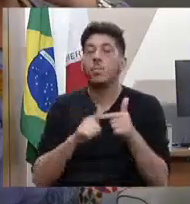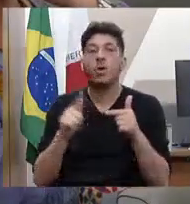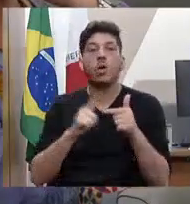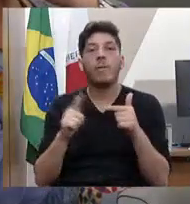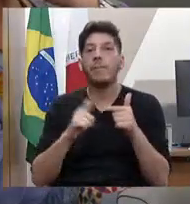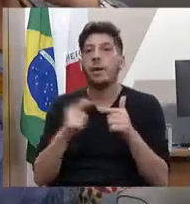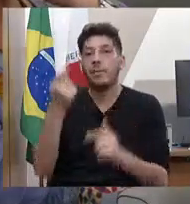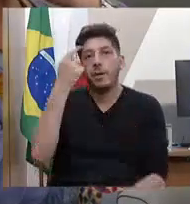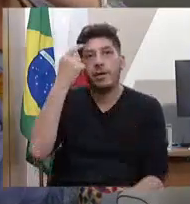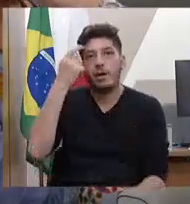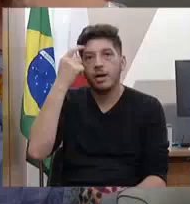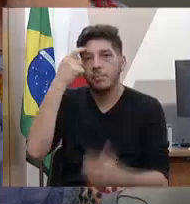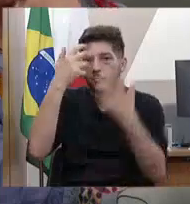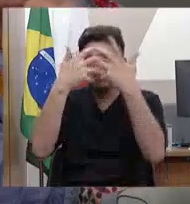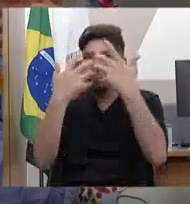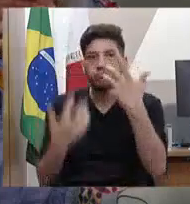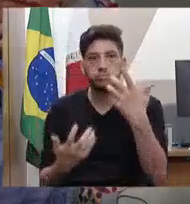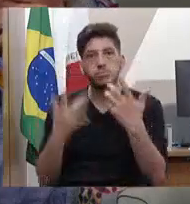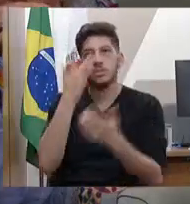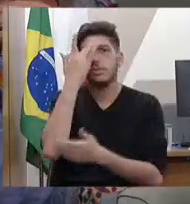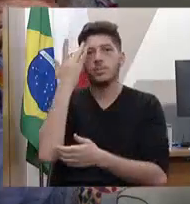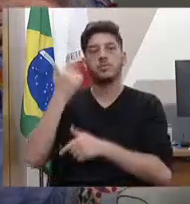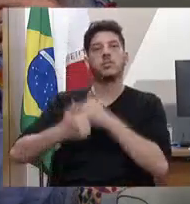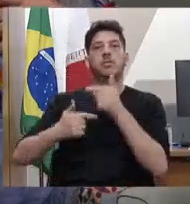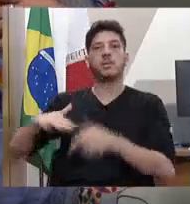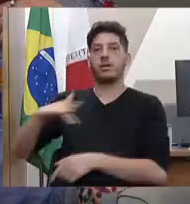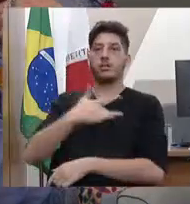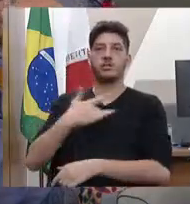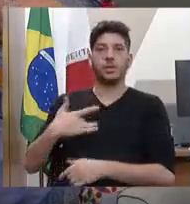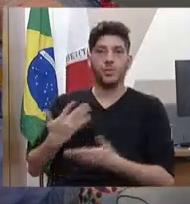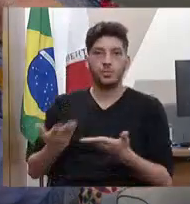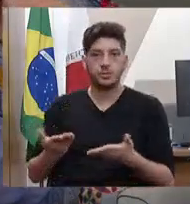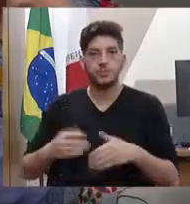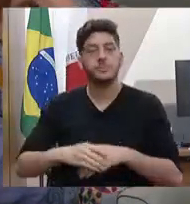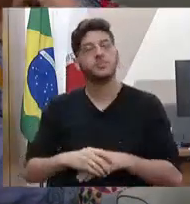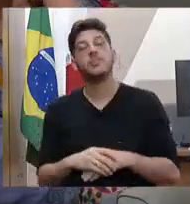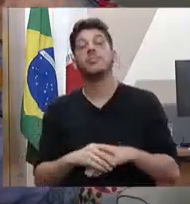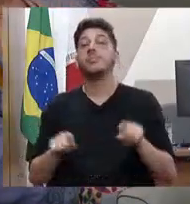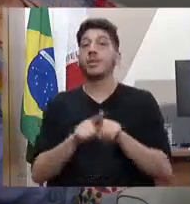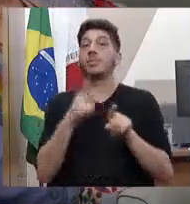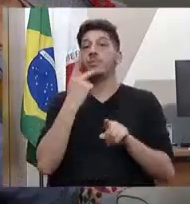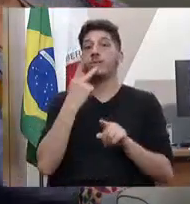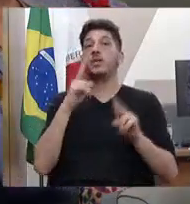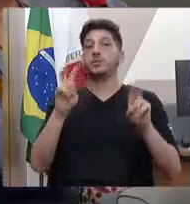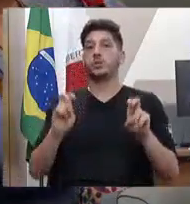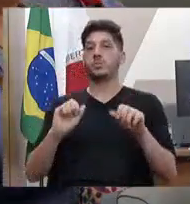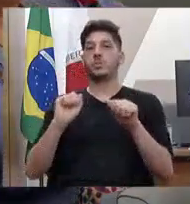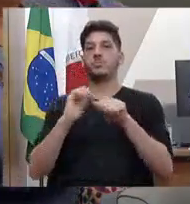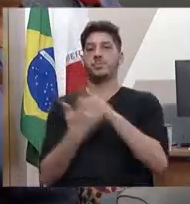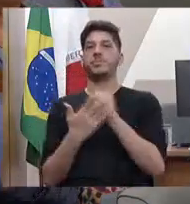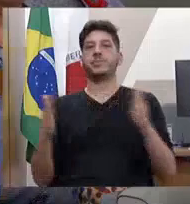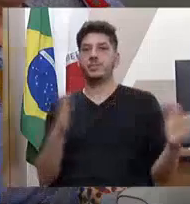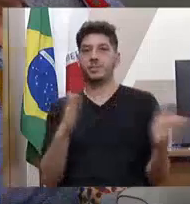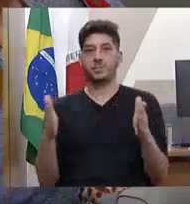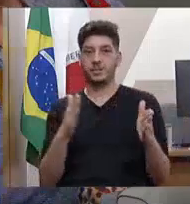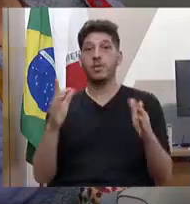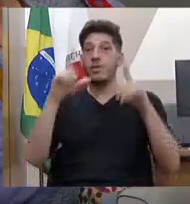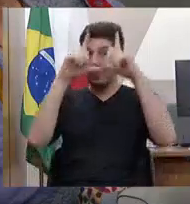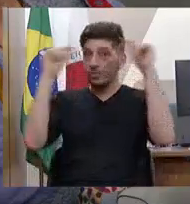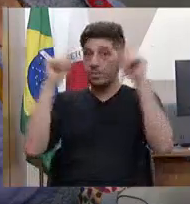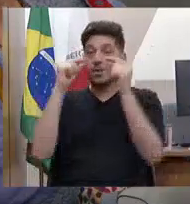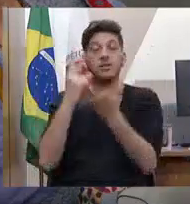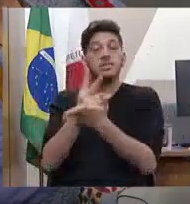psicológicas para os trabalhadores da saúde e em relação a pandemia eles ficaram na linha de frente